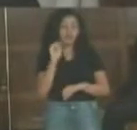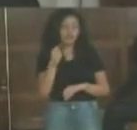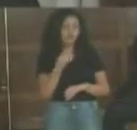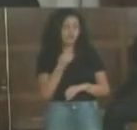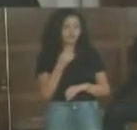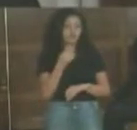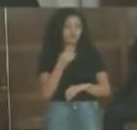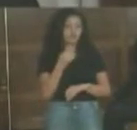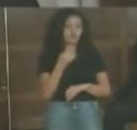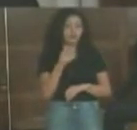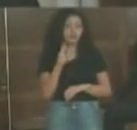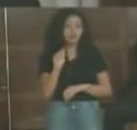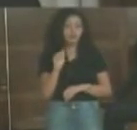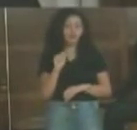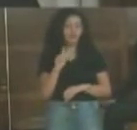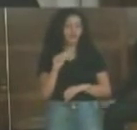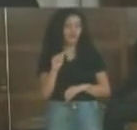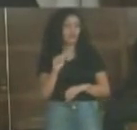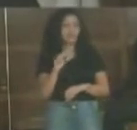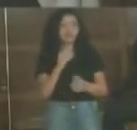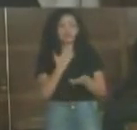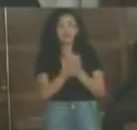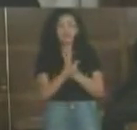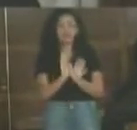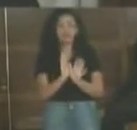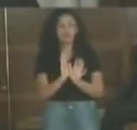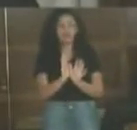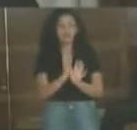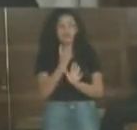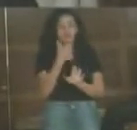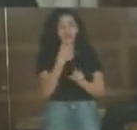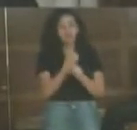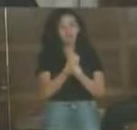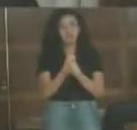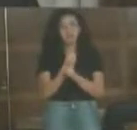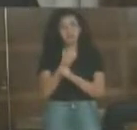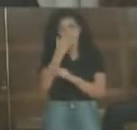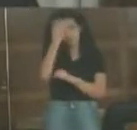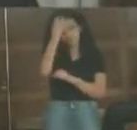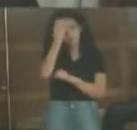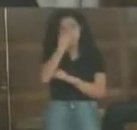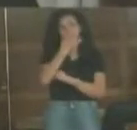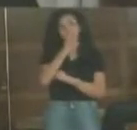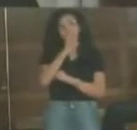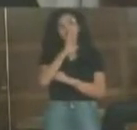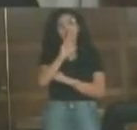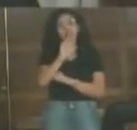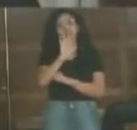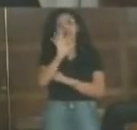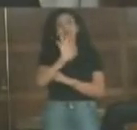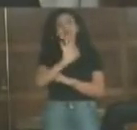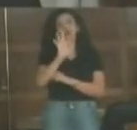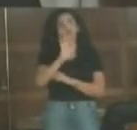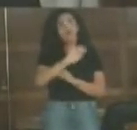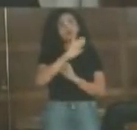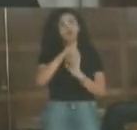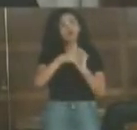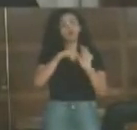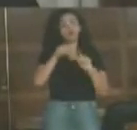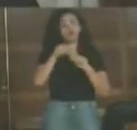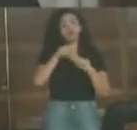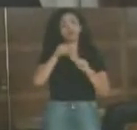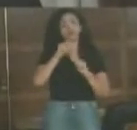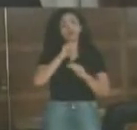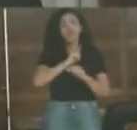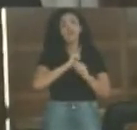emprego fecharam nos últimos 3 anos em Angra dos Reis. Cerca de 40% de todos os empregos da nossa